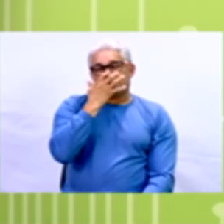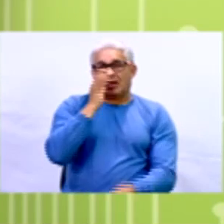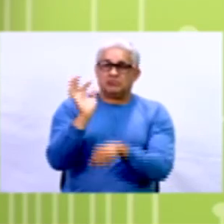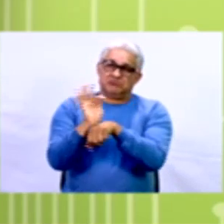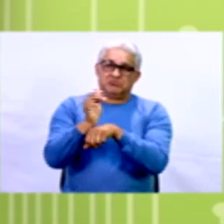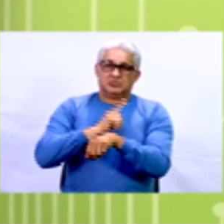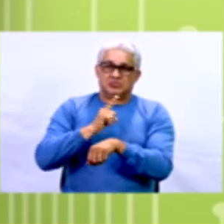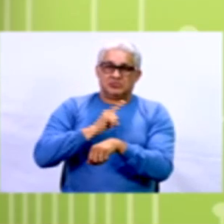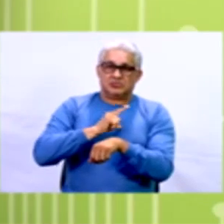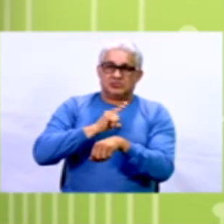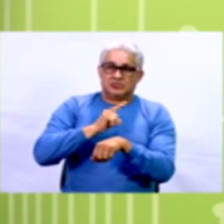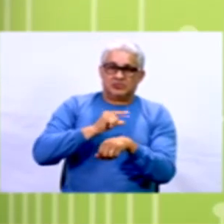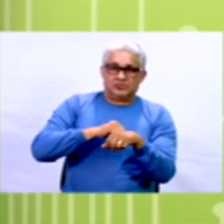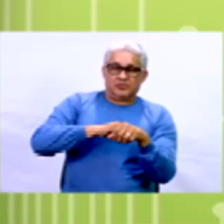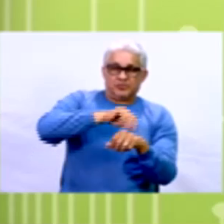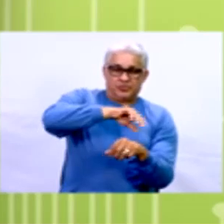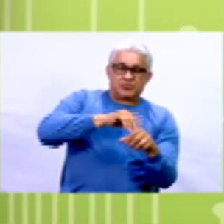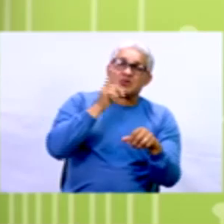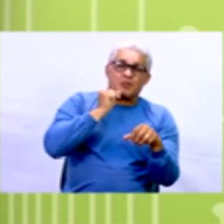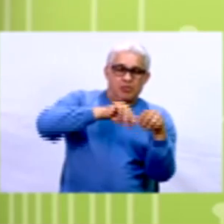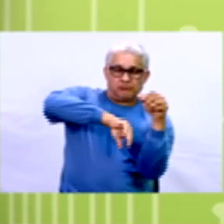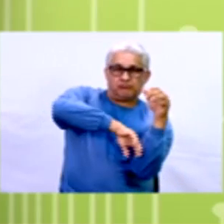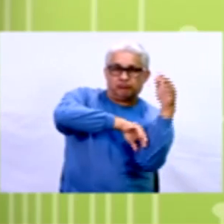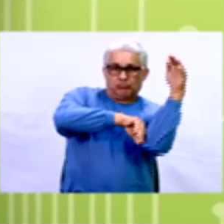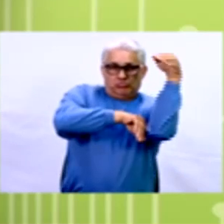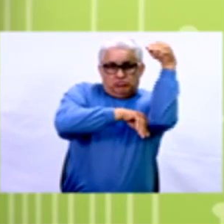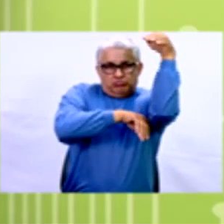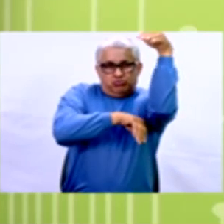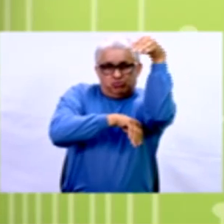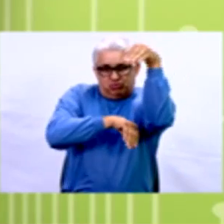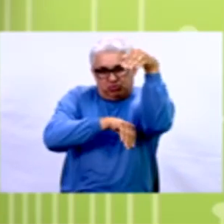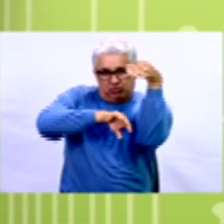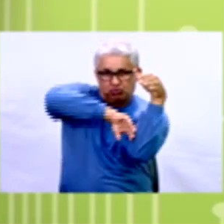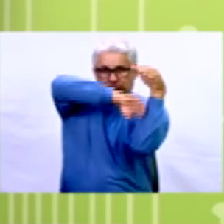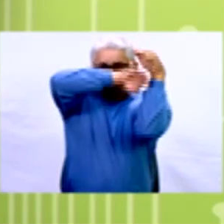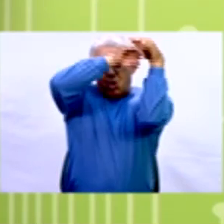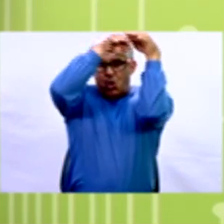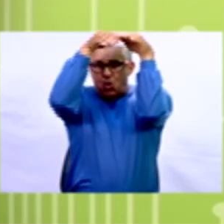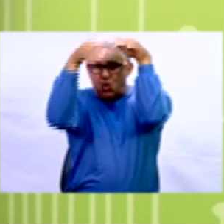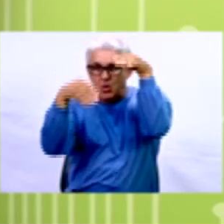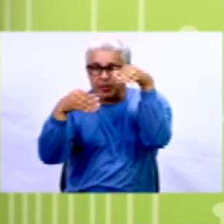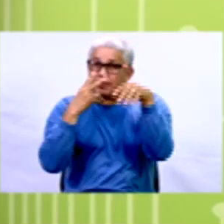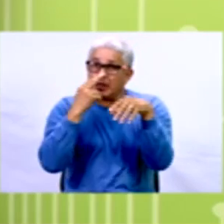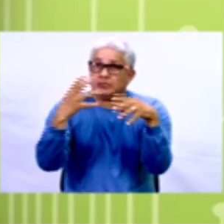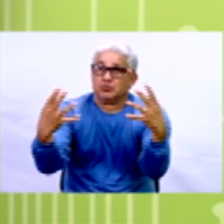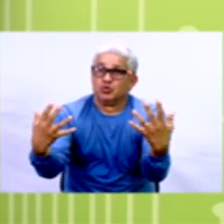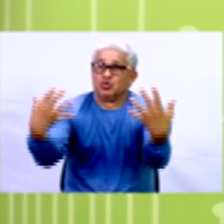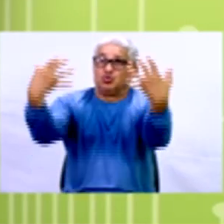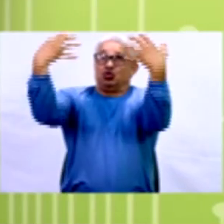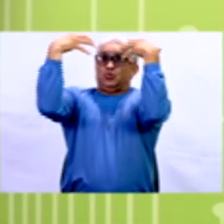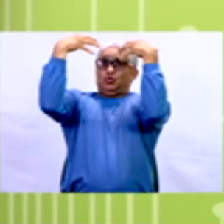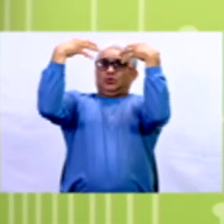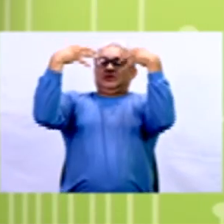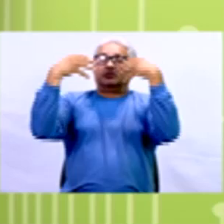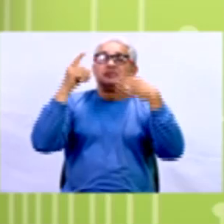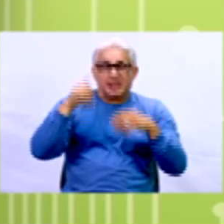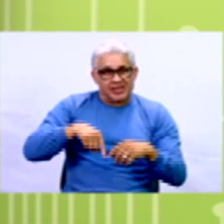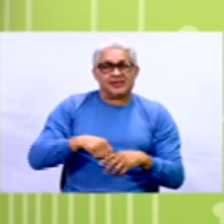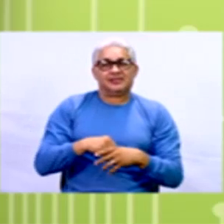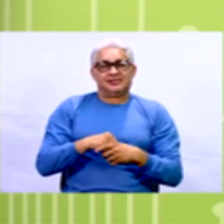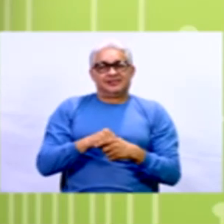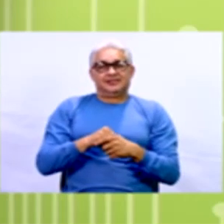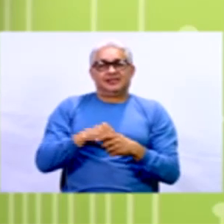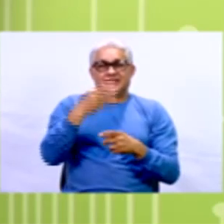que tem uma onda gigante, ela pode vir como se fosse engolir você na plateia, né? Então esse tipo de recurso, ele é chamado